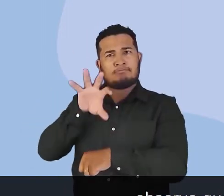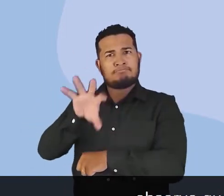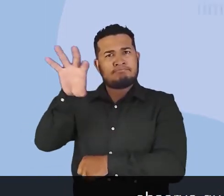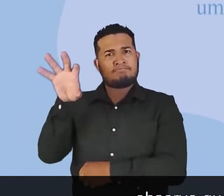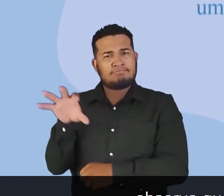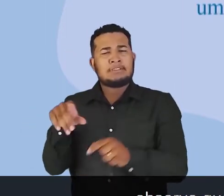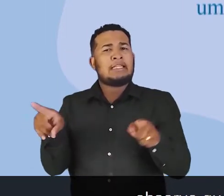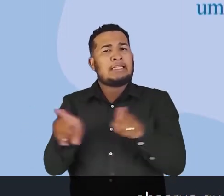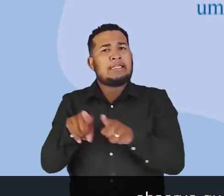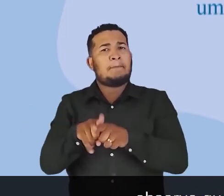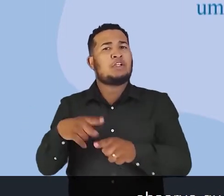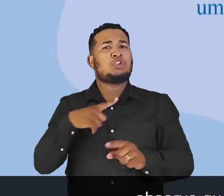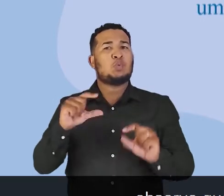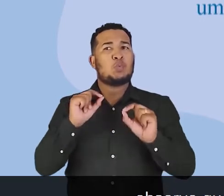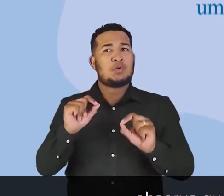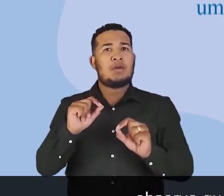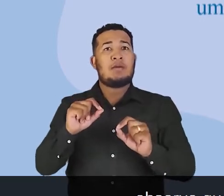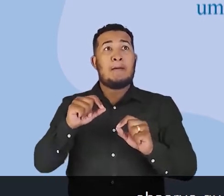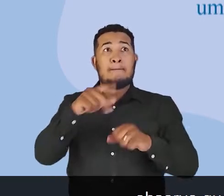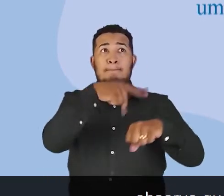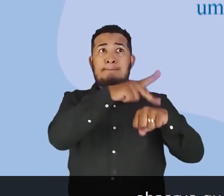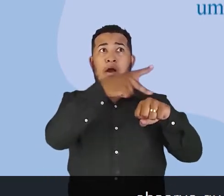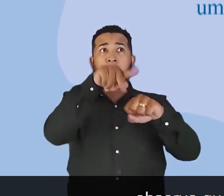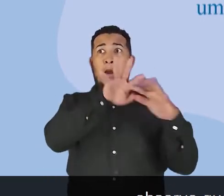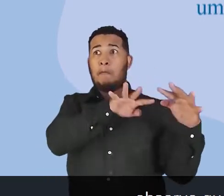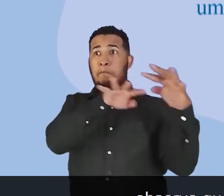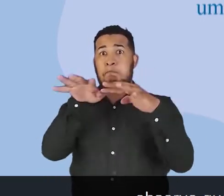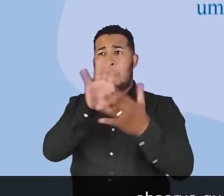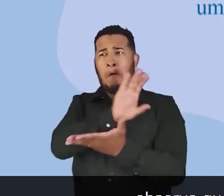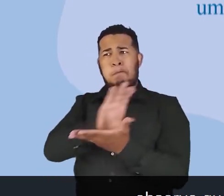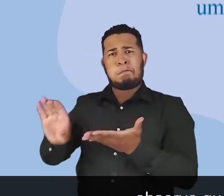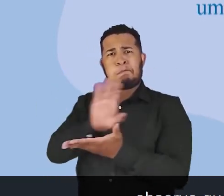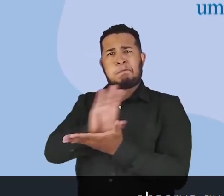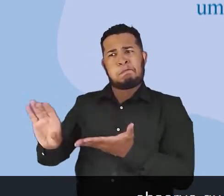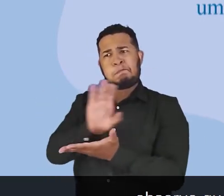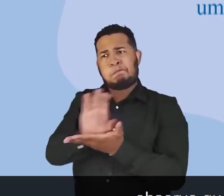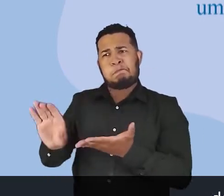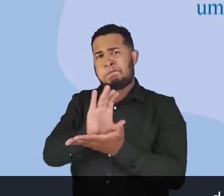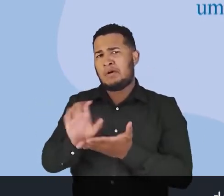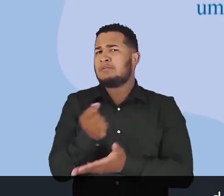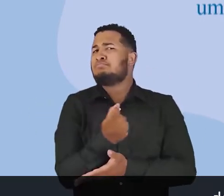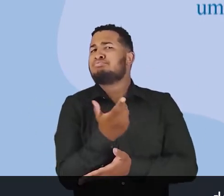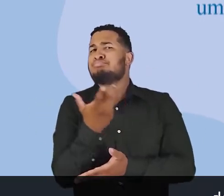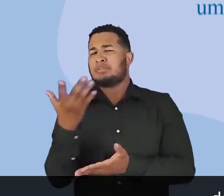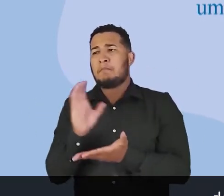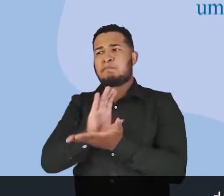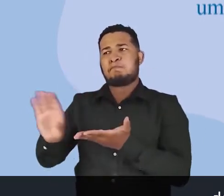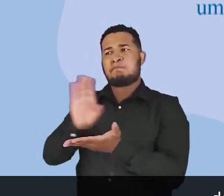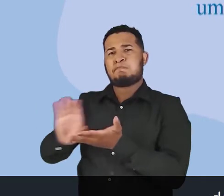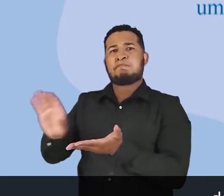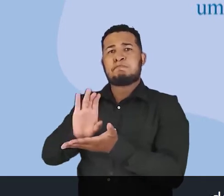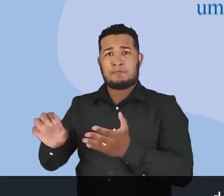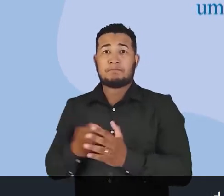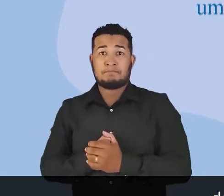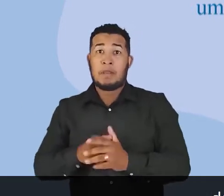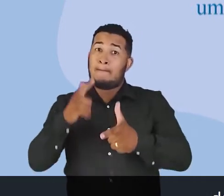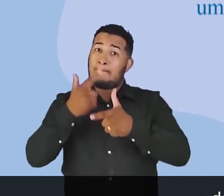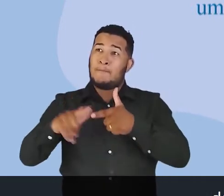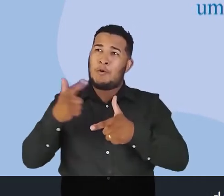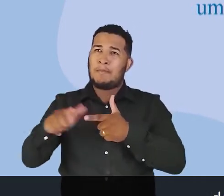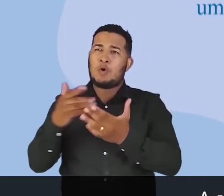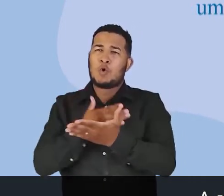países também tinham um investimento de vários outros países do mundo e vários investidores